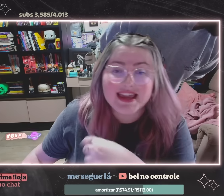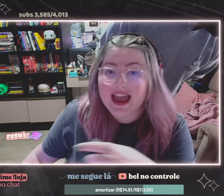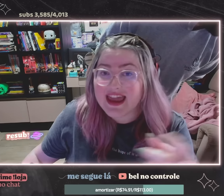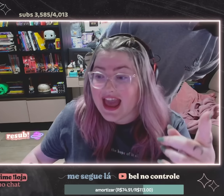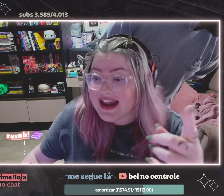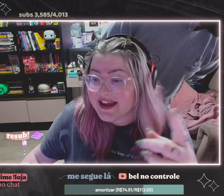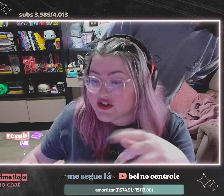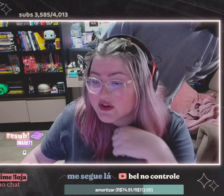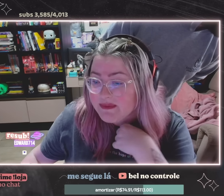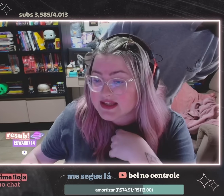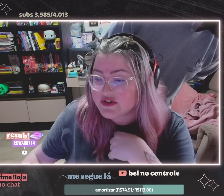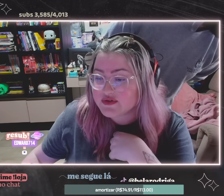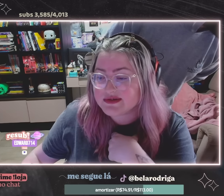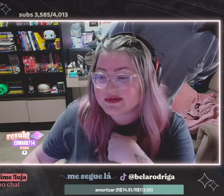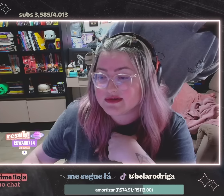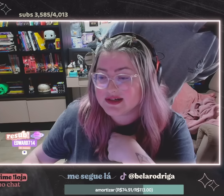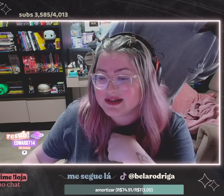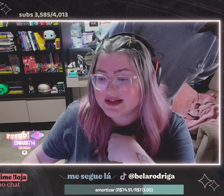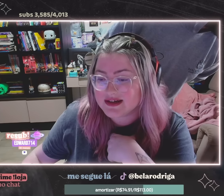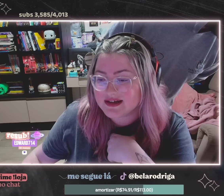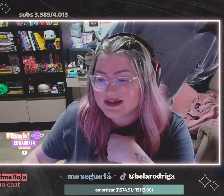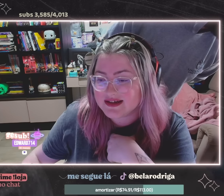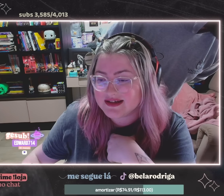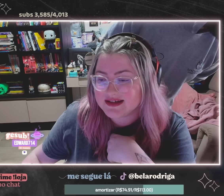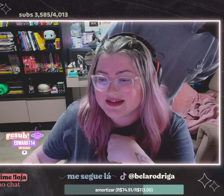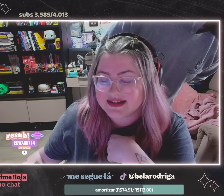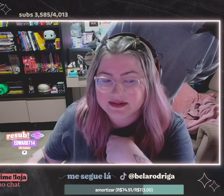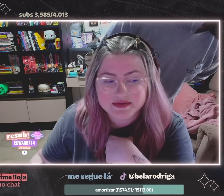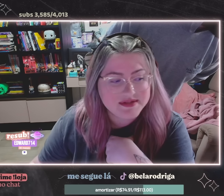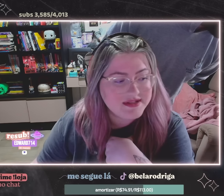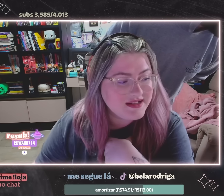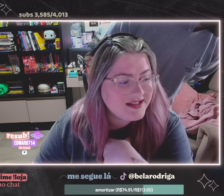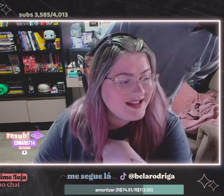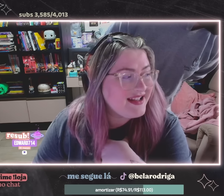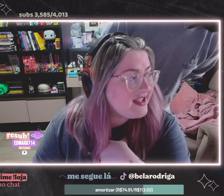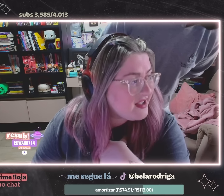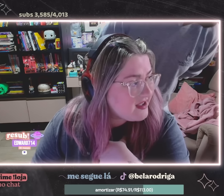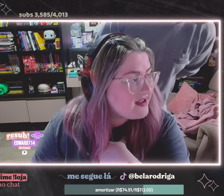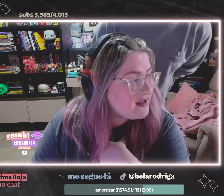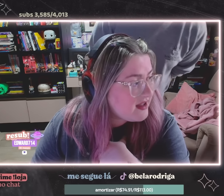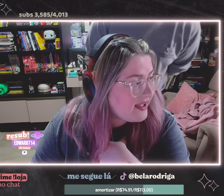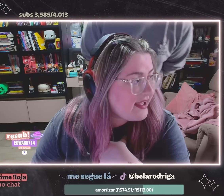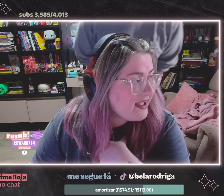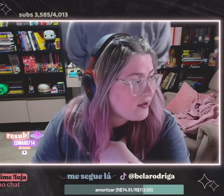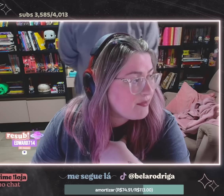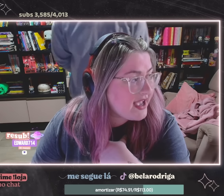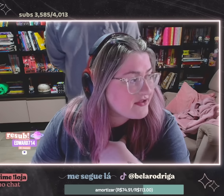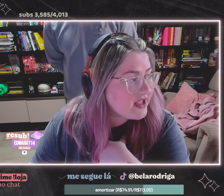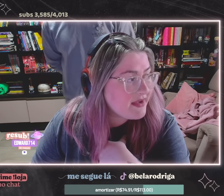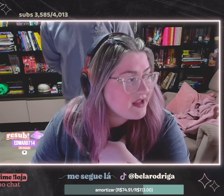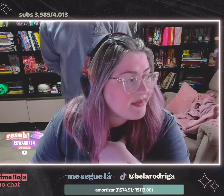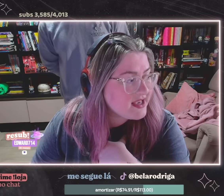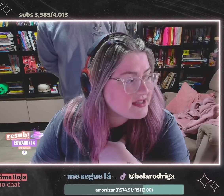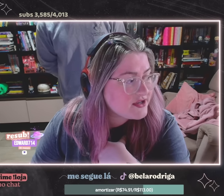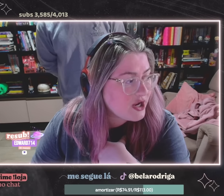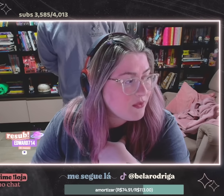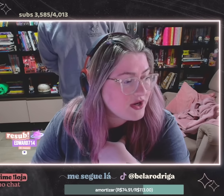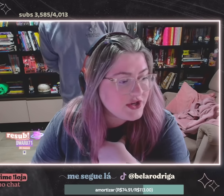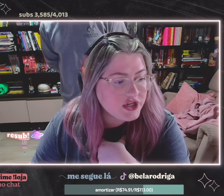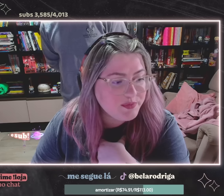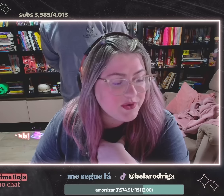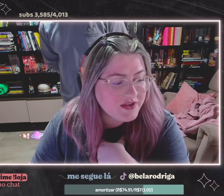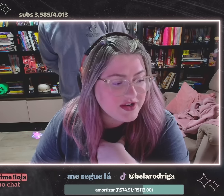cheia de carinho e boas vendan Afinal essa querida vem me acompanhando a um bom tempo já não sei mais quem eu